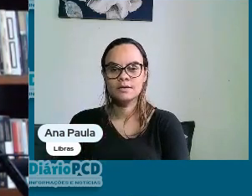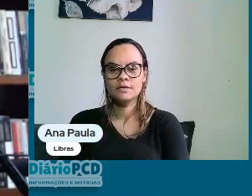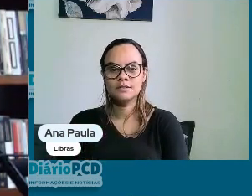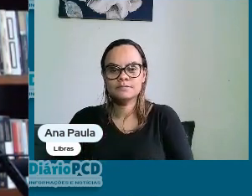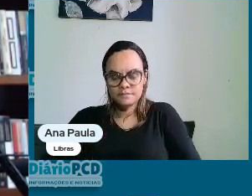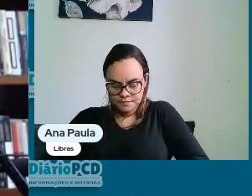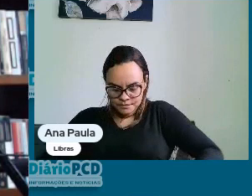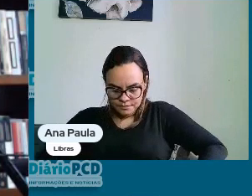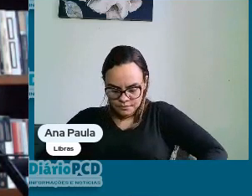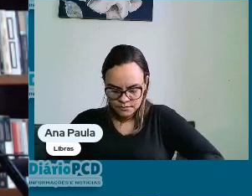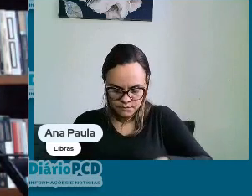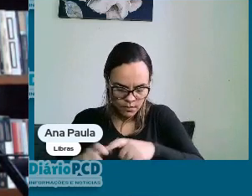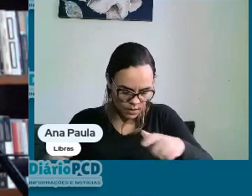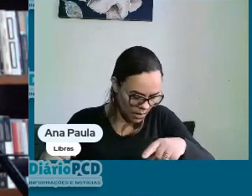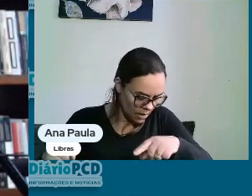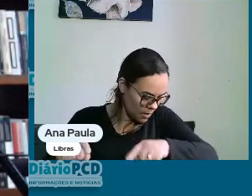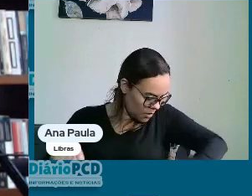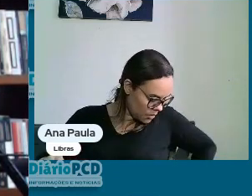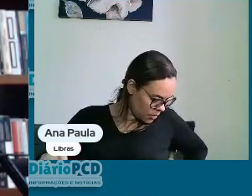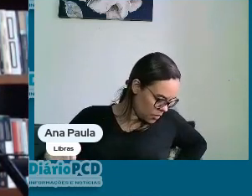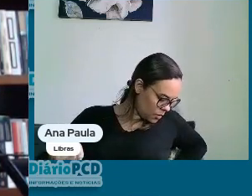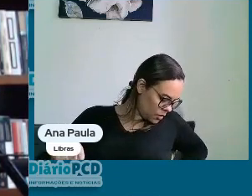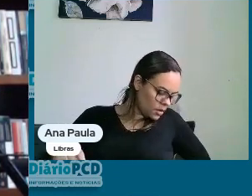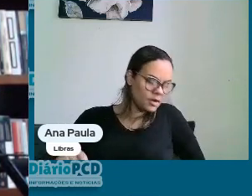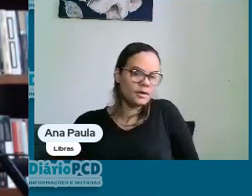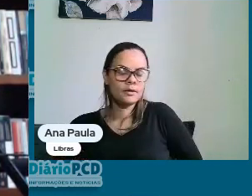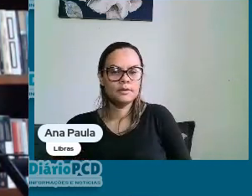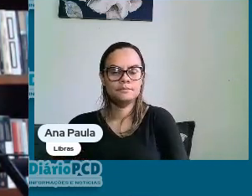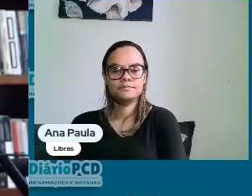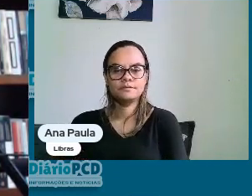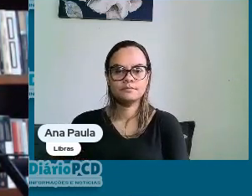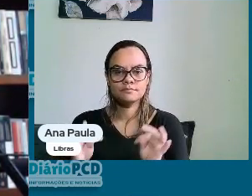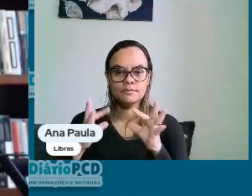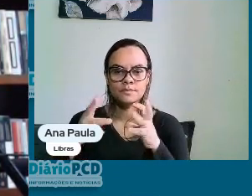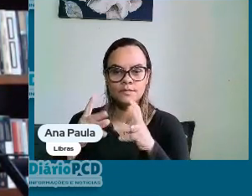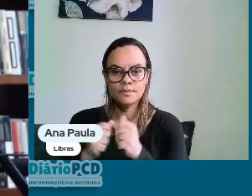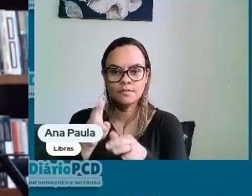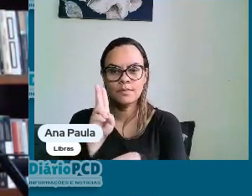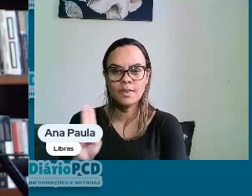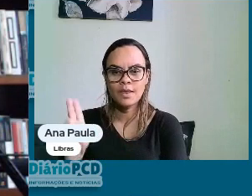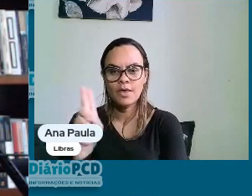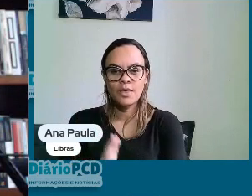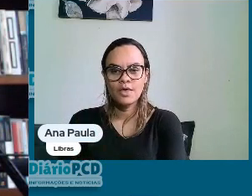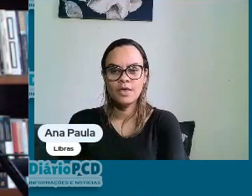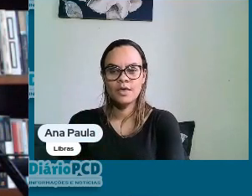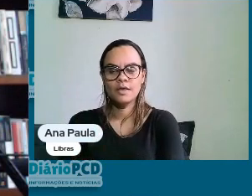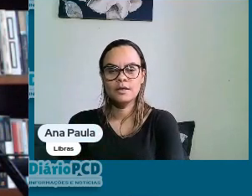mais abrangente para se dar toda a possibilidade